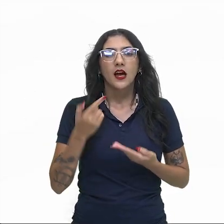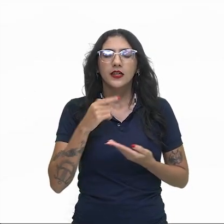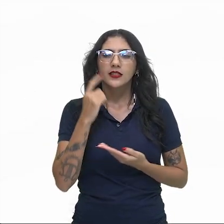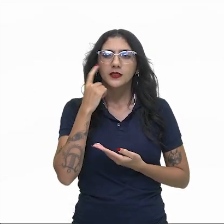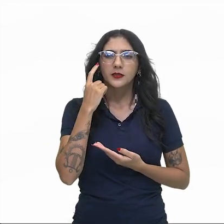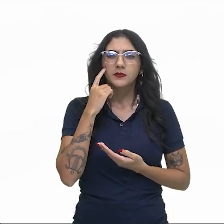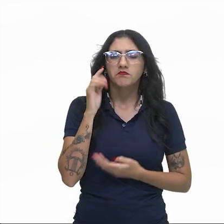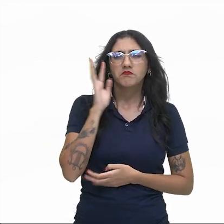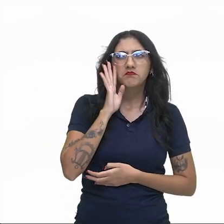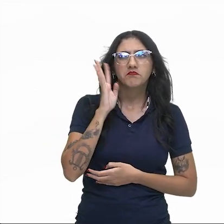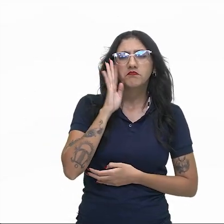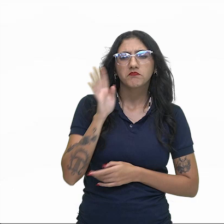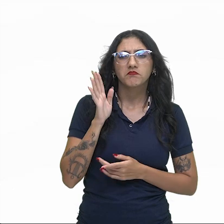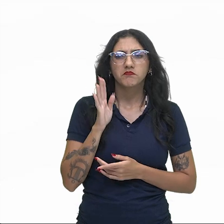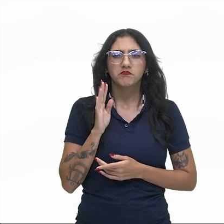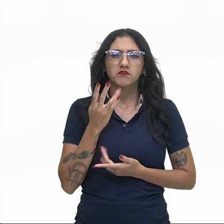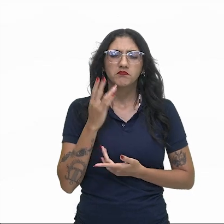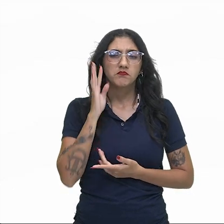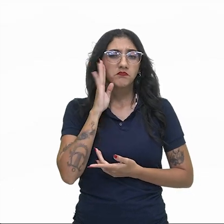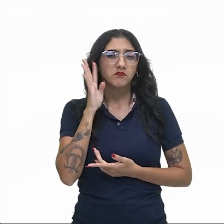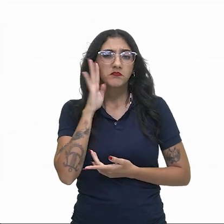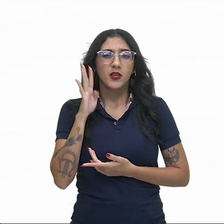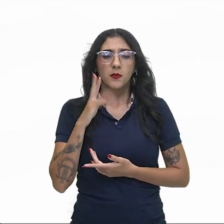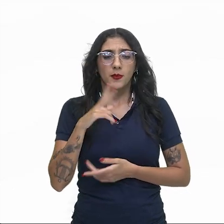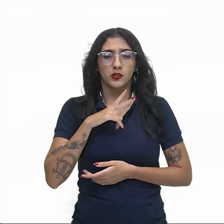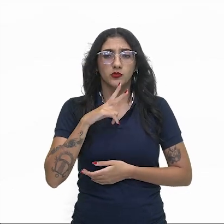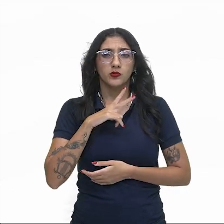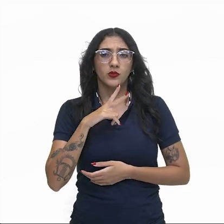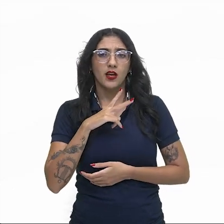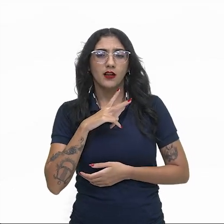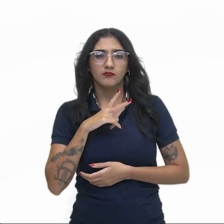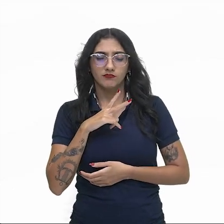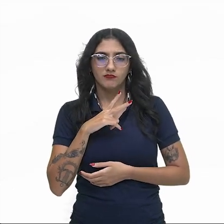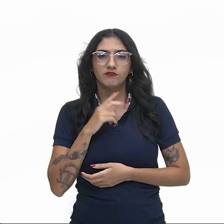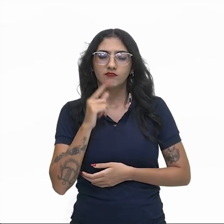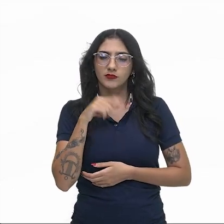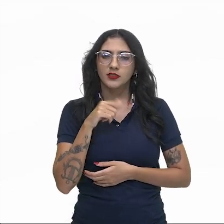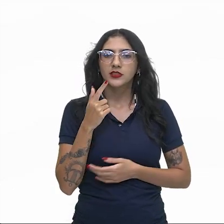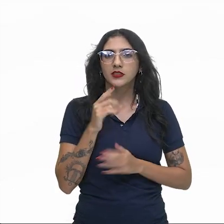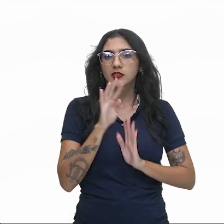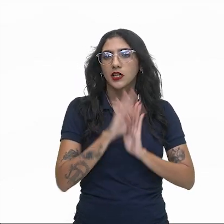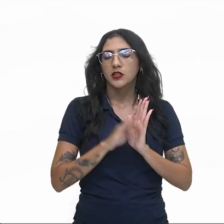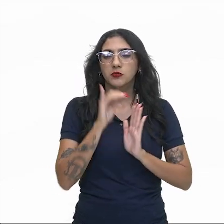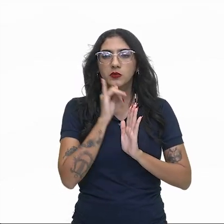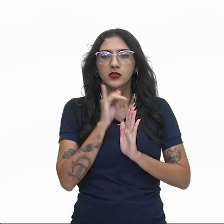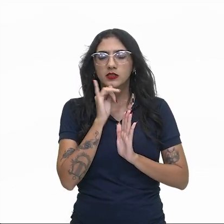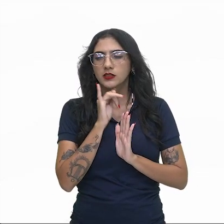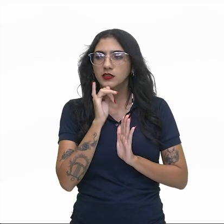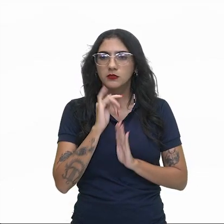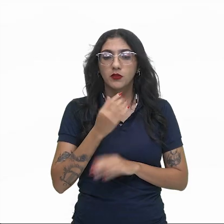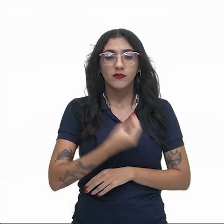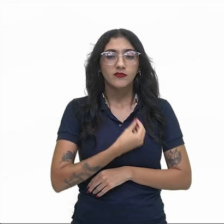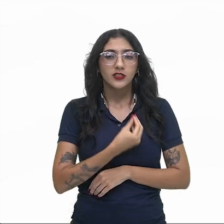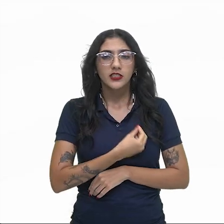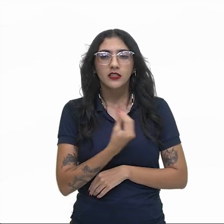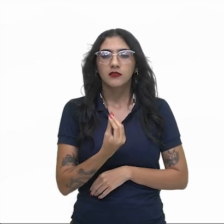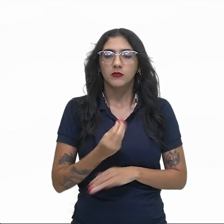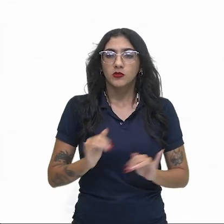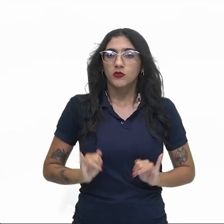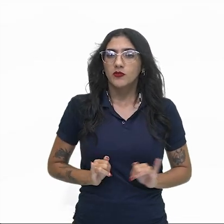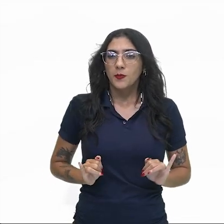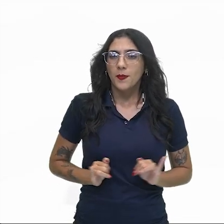reflete uma visão pessoal e introspectiva do Hamlet sobre a existência, a dor,